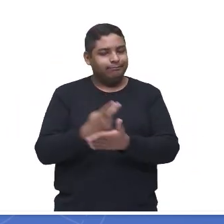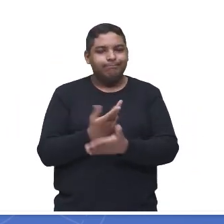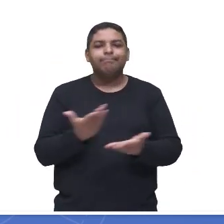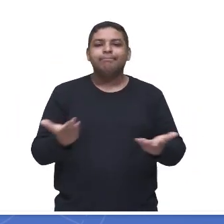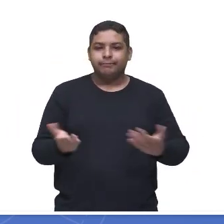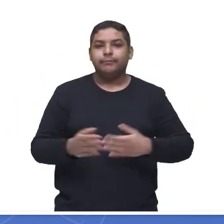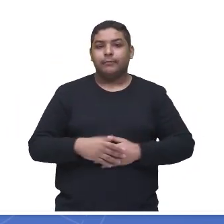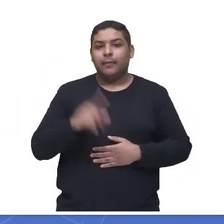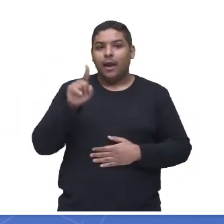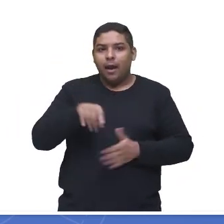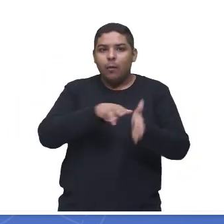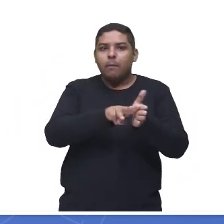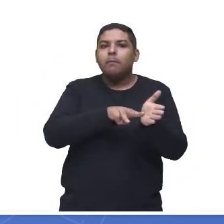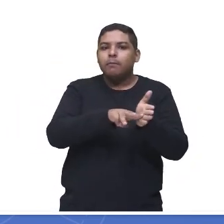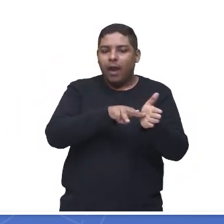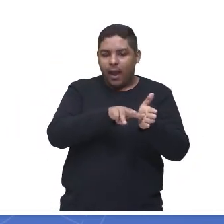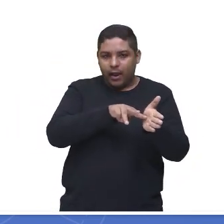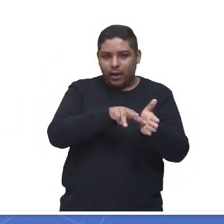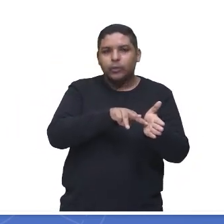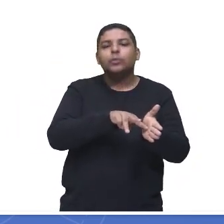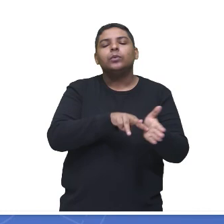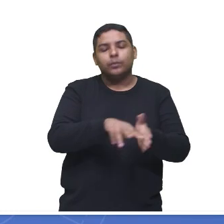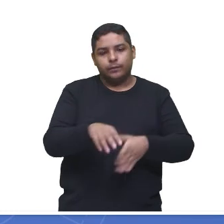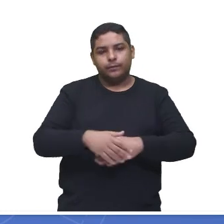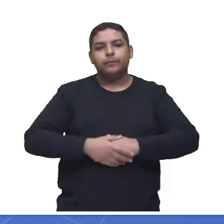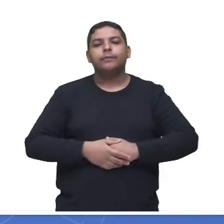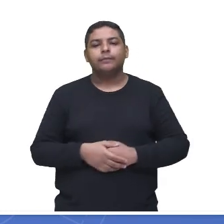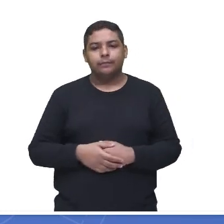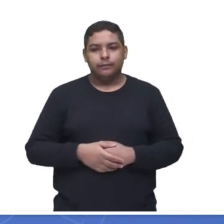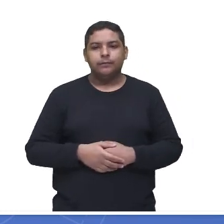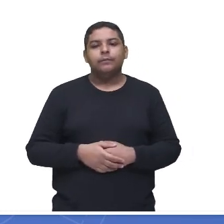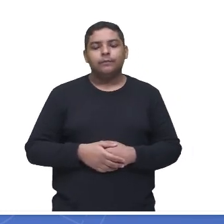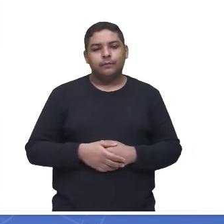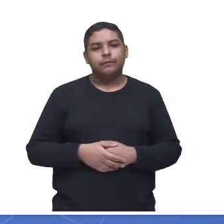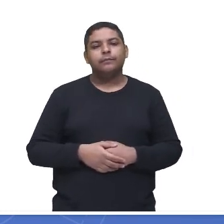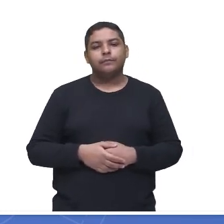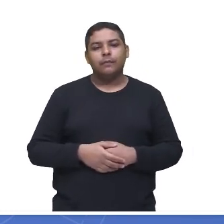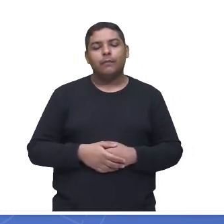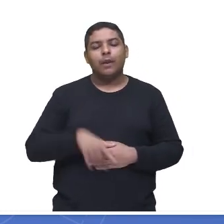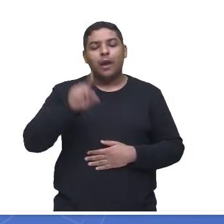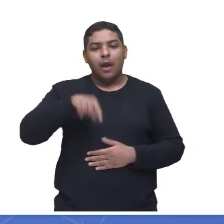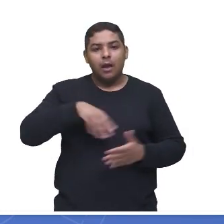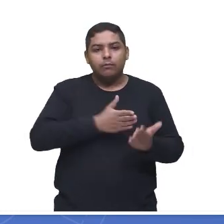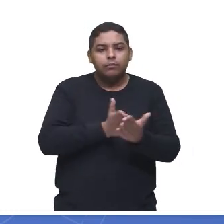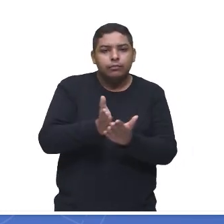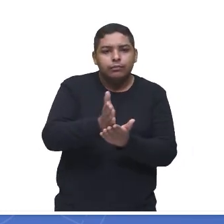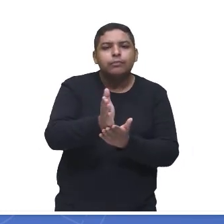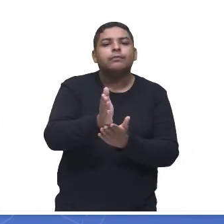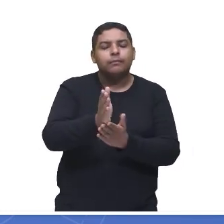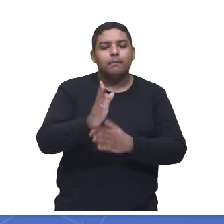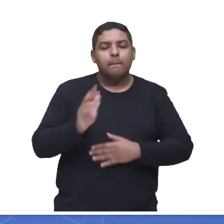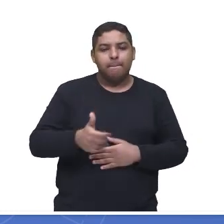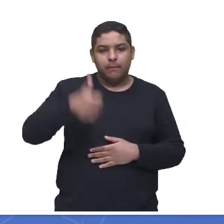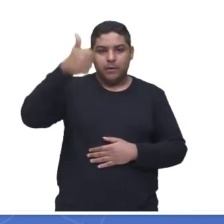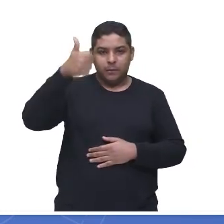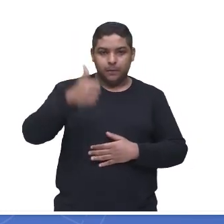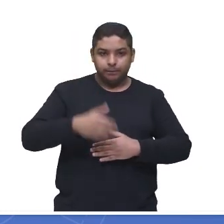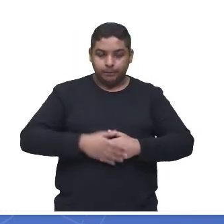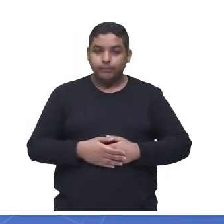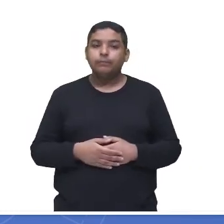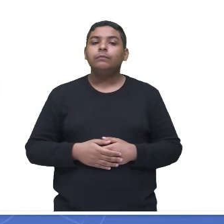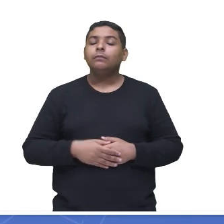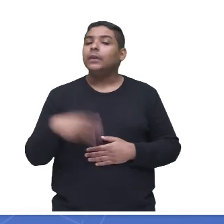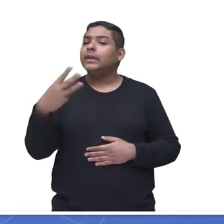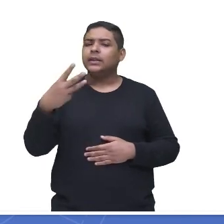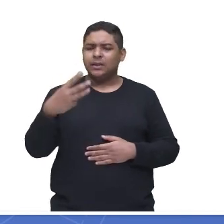razão, ela vai buscar um caminho mais provável, né? Para isso. E por fim, né? A terceira questão,